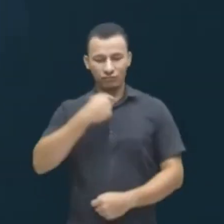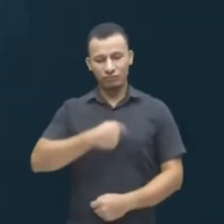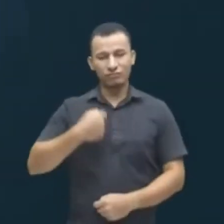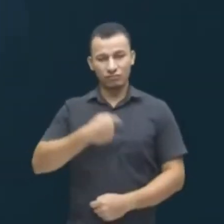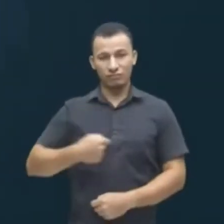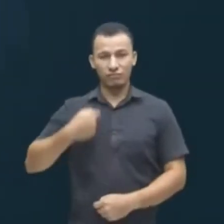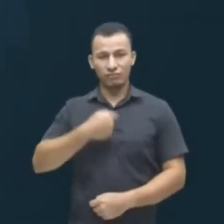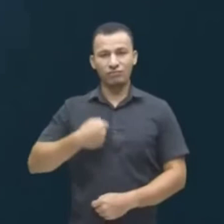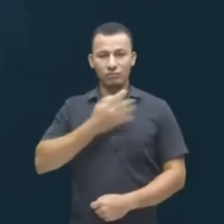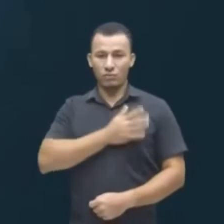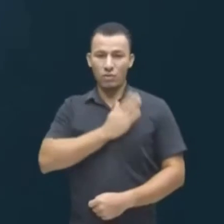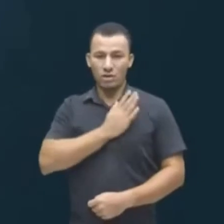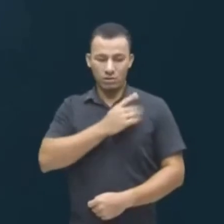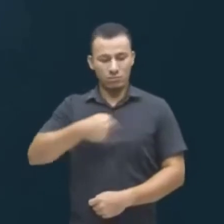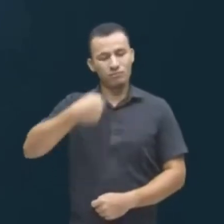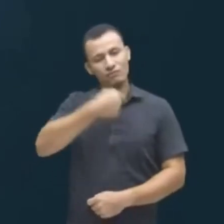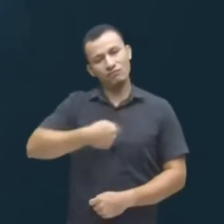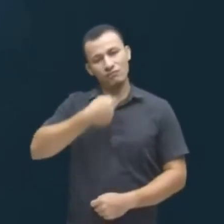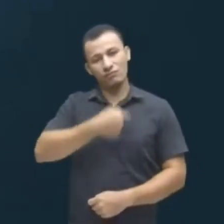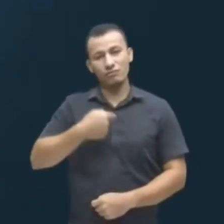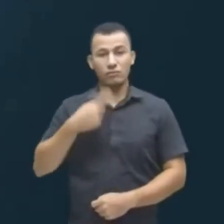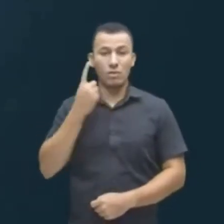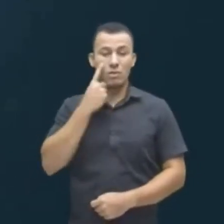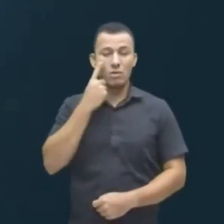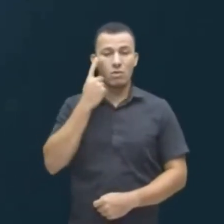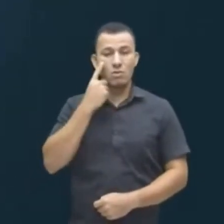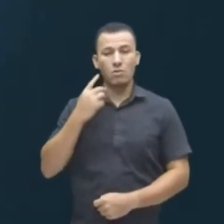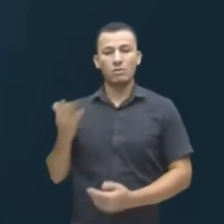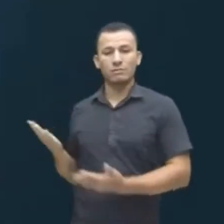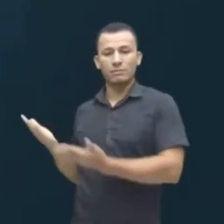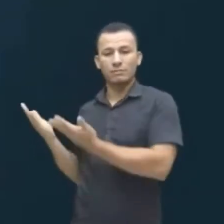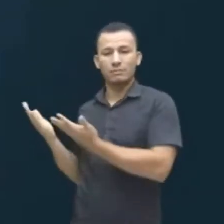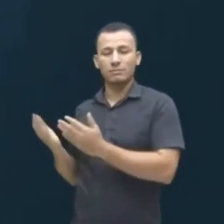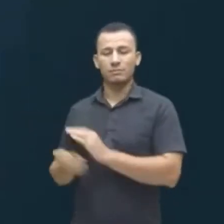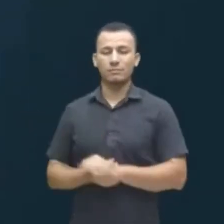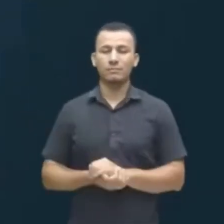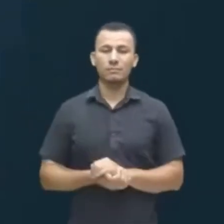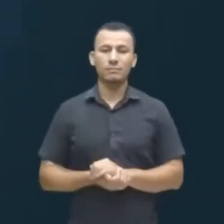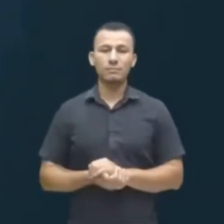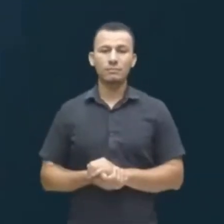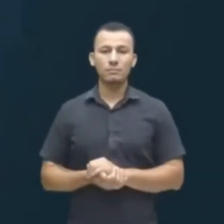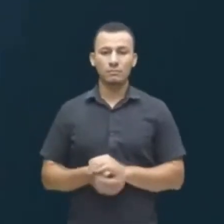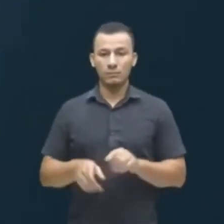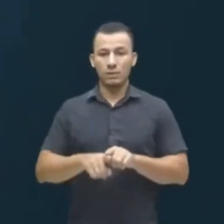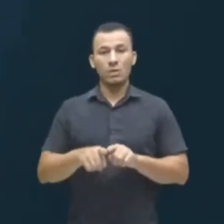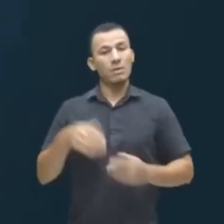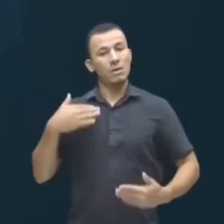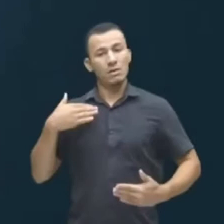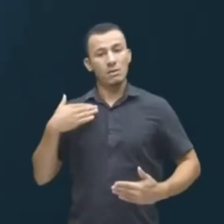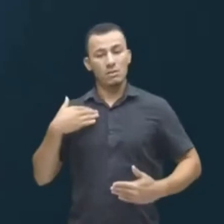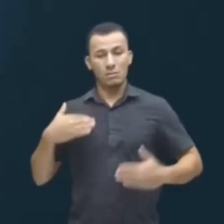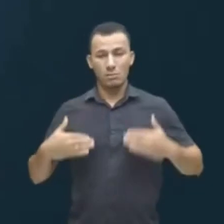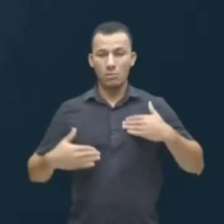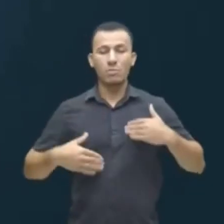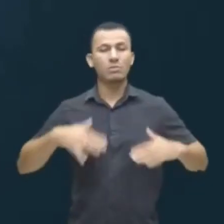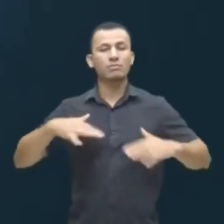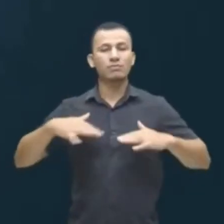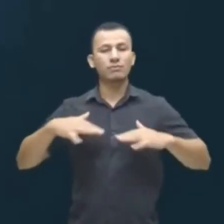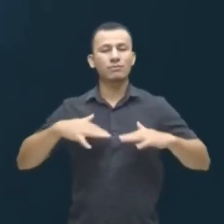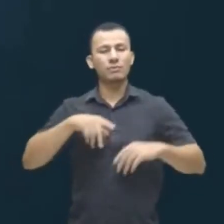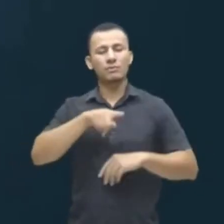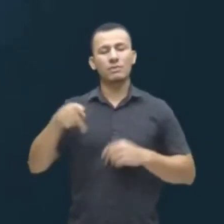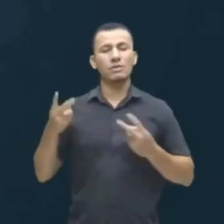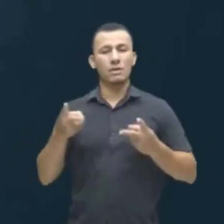Eu mostro aqui para vocês, né, o movimento do corpo, e aonde você consegue